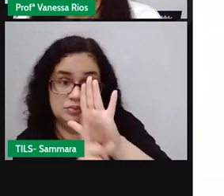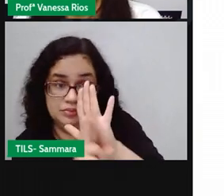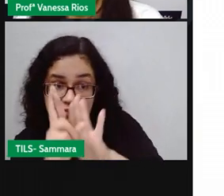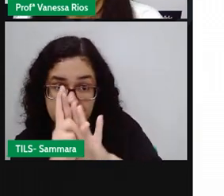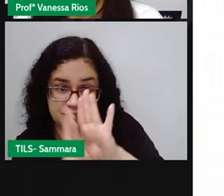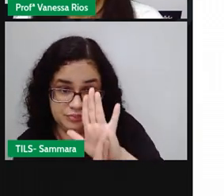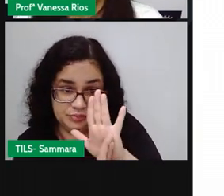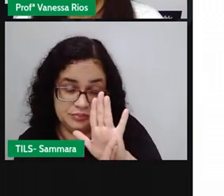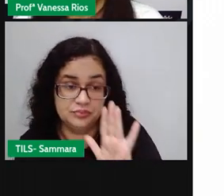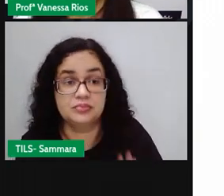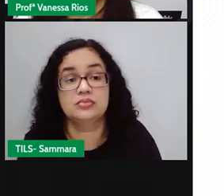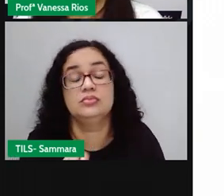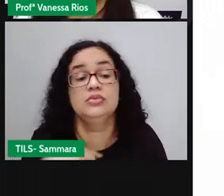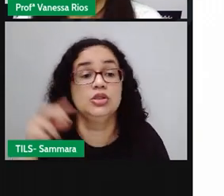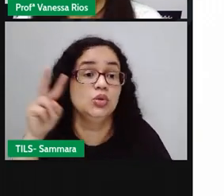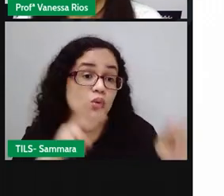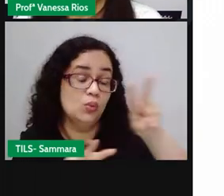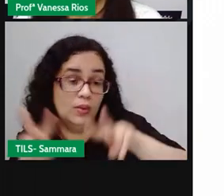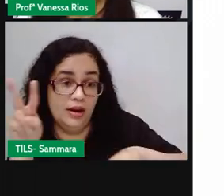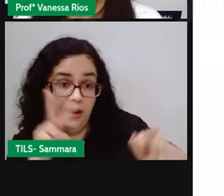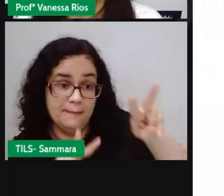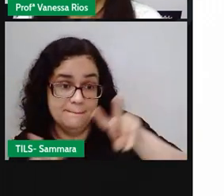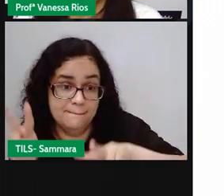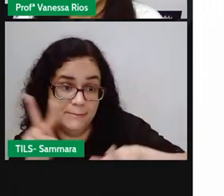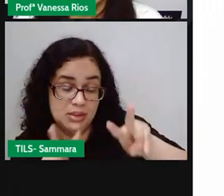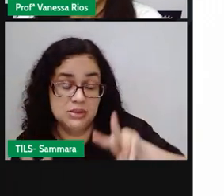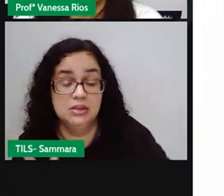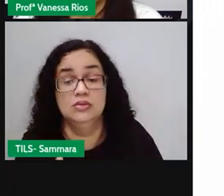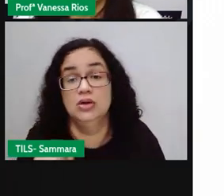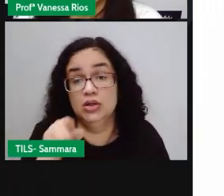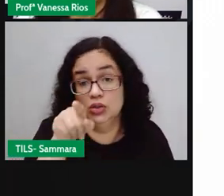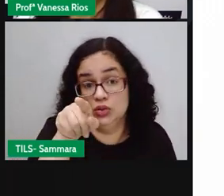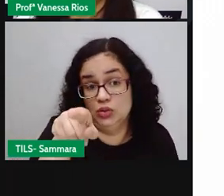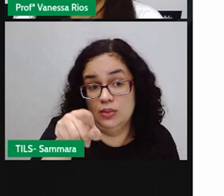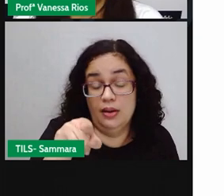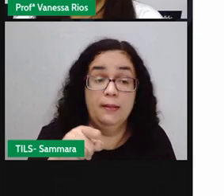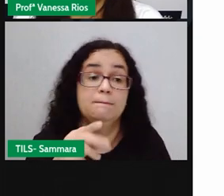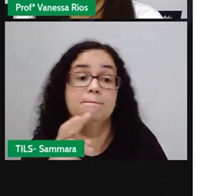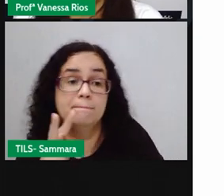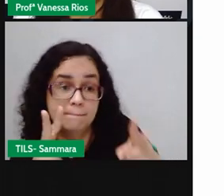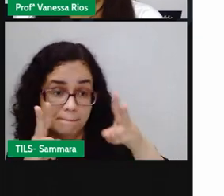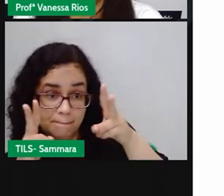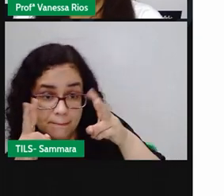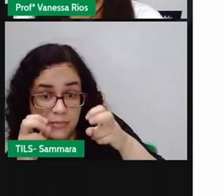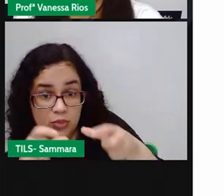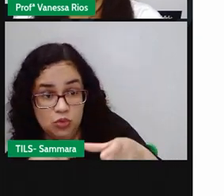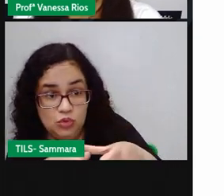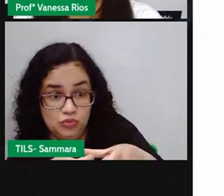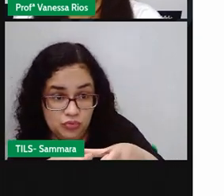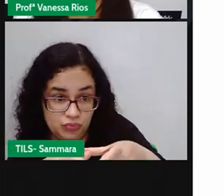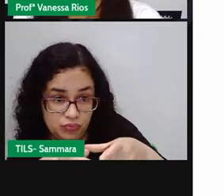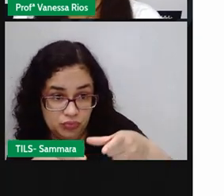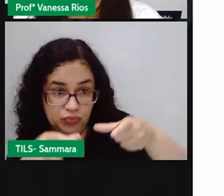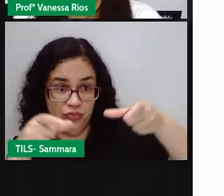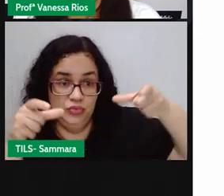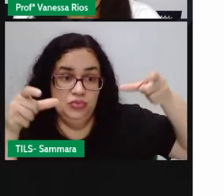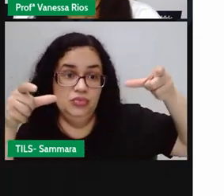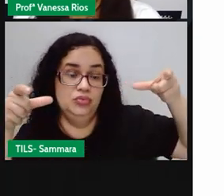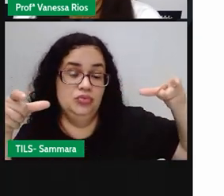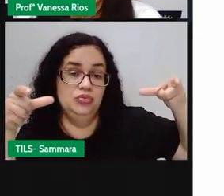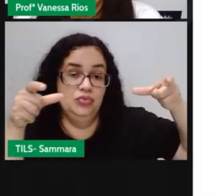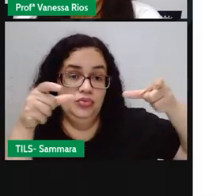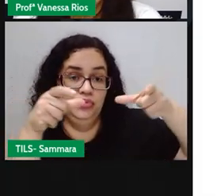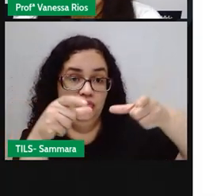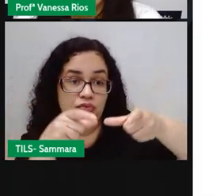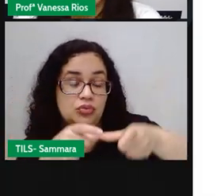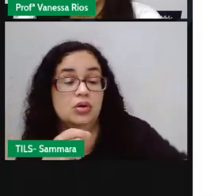regularidade. Quando a gente observa aí o dominó, a gente percebe que as pecinhas vão aumentando de 1 a 1.